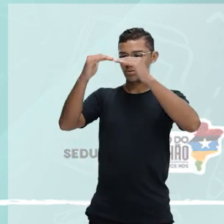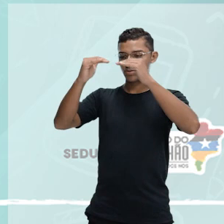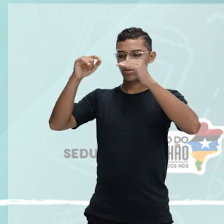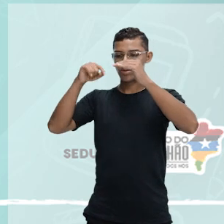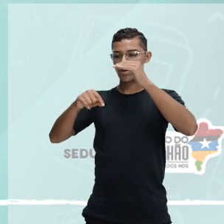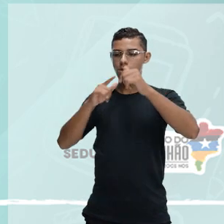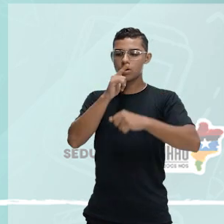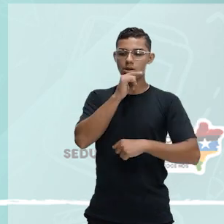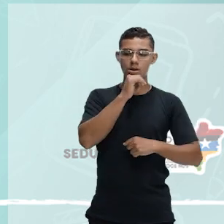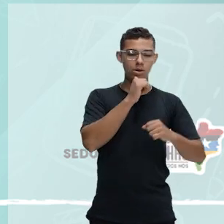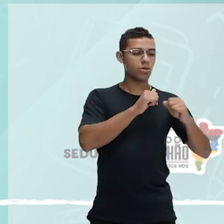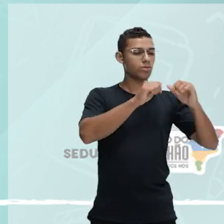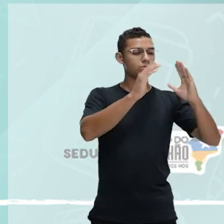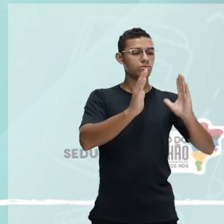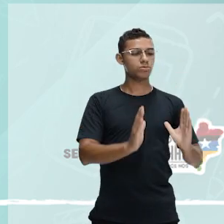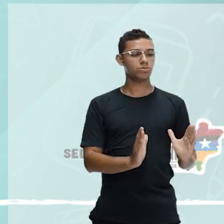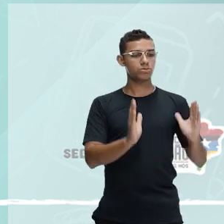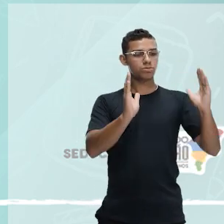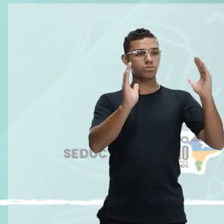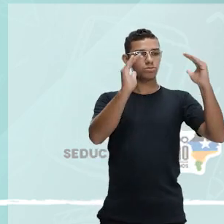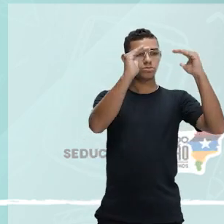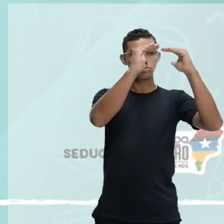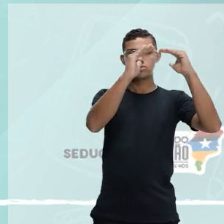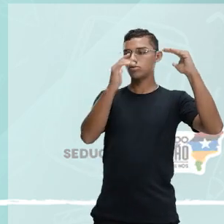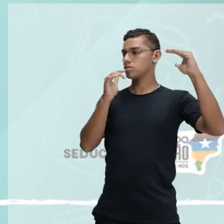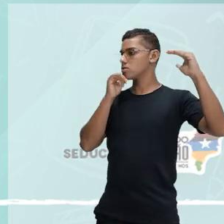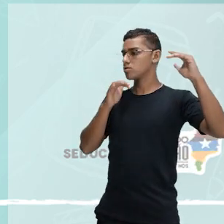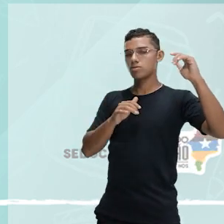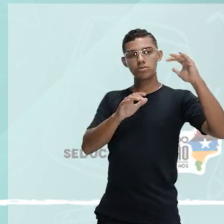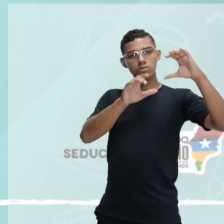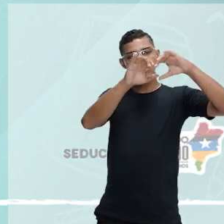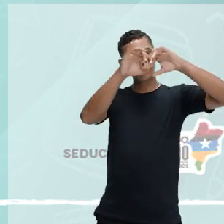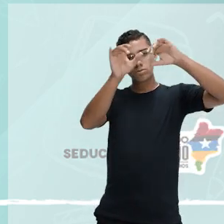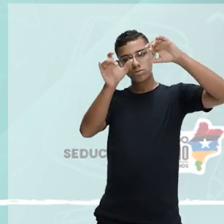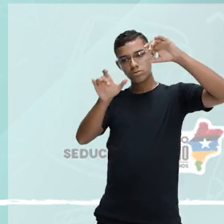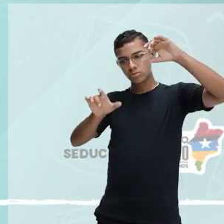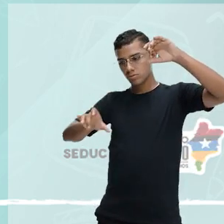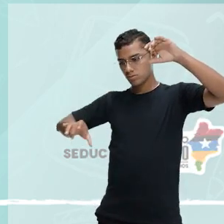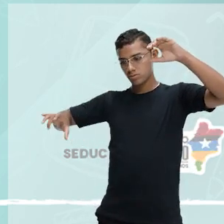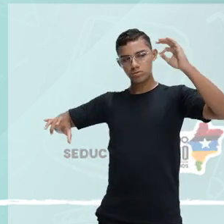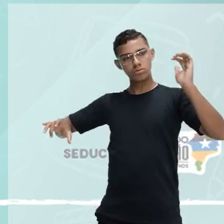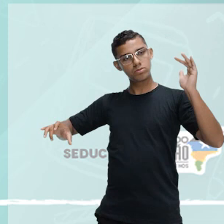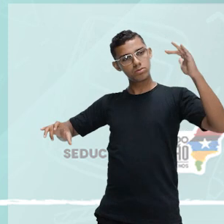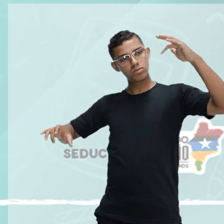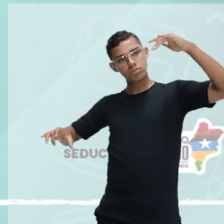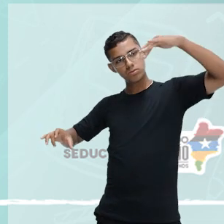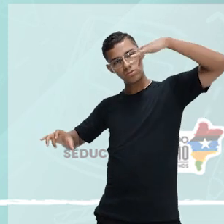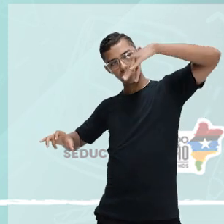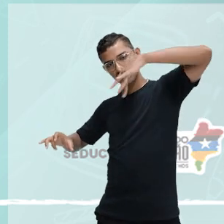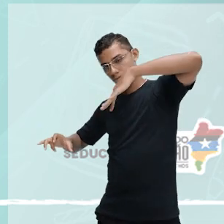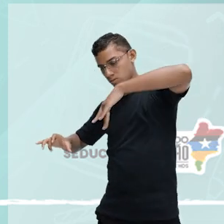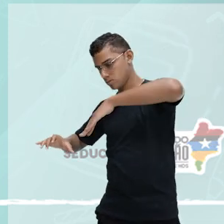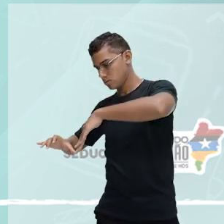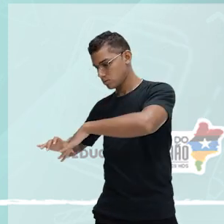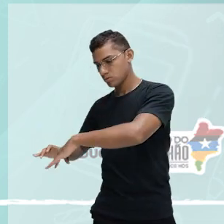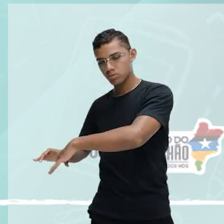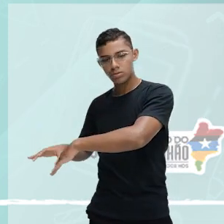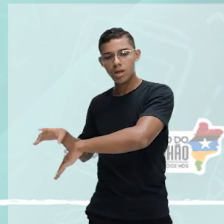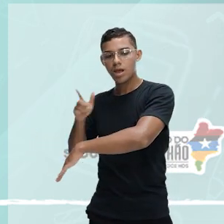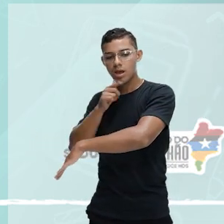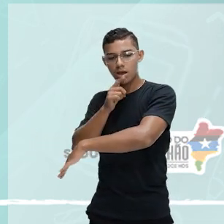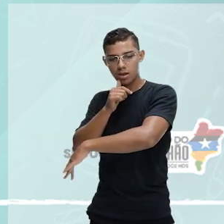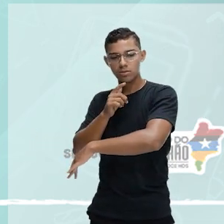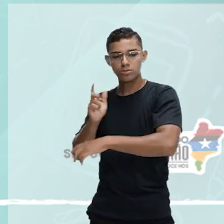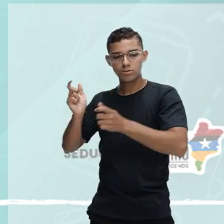água, né? Então, esse reservatório com água, dele vai sair uma tubulação a uma certa altura, vai ter uma queda, né,